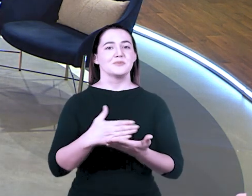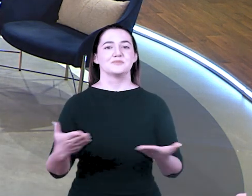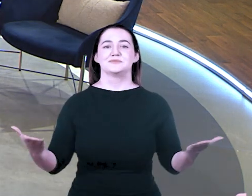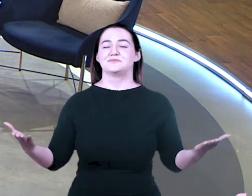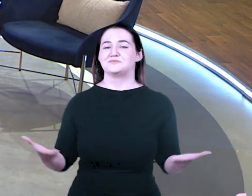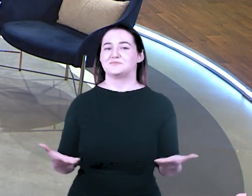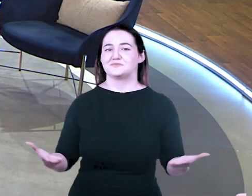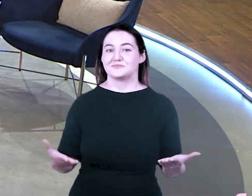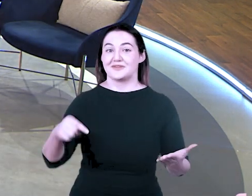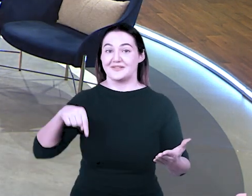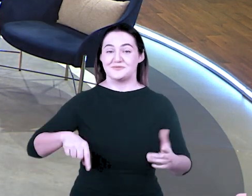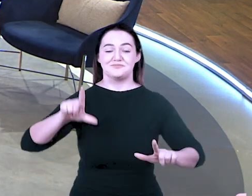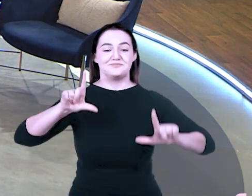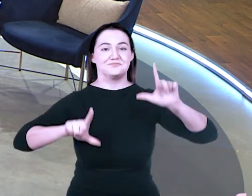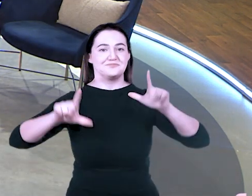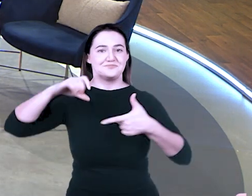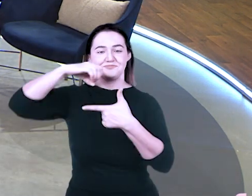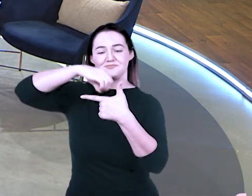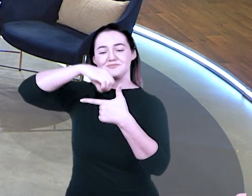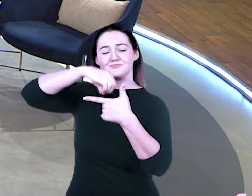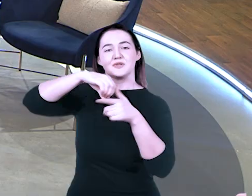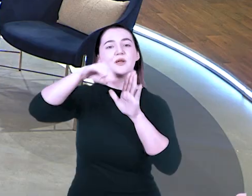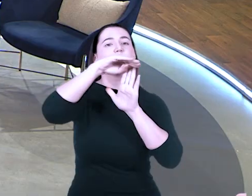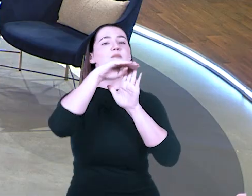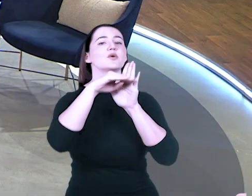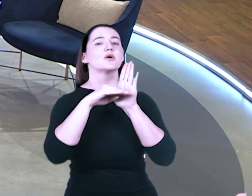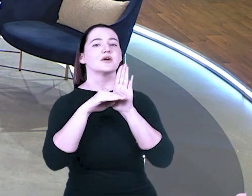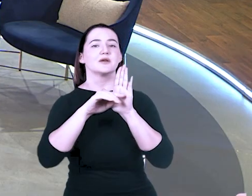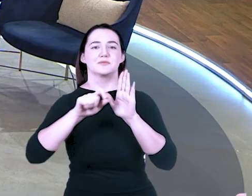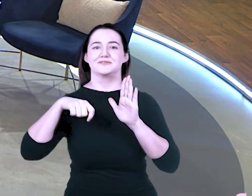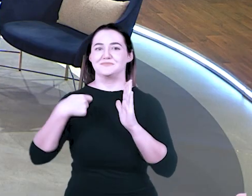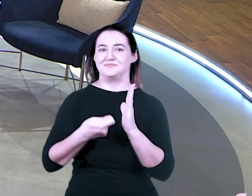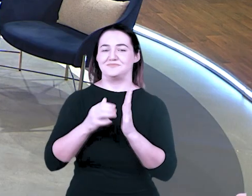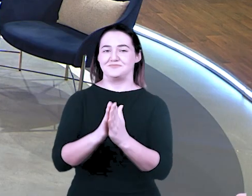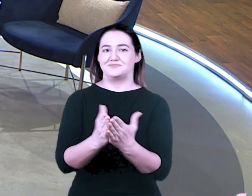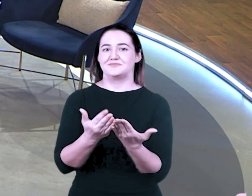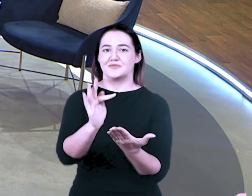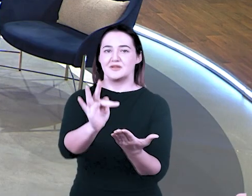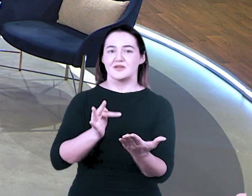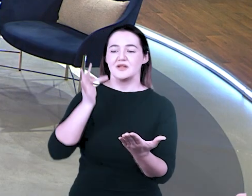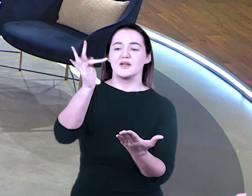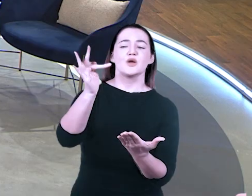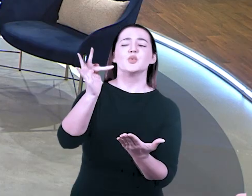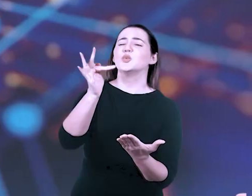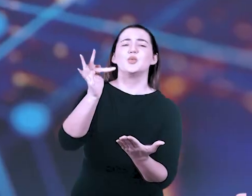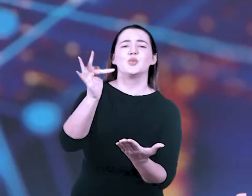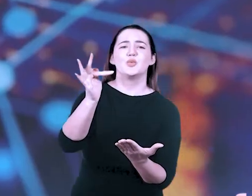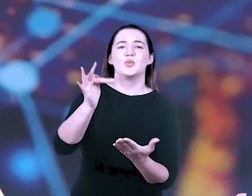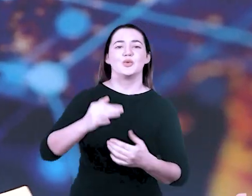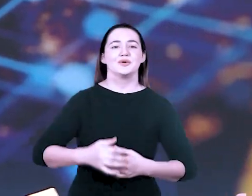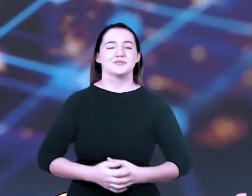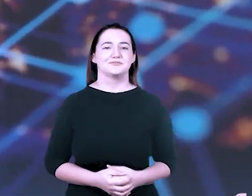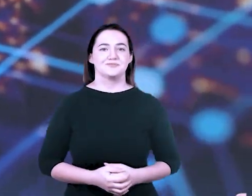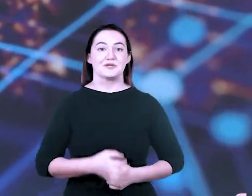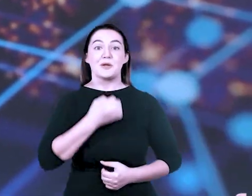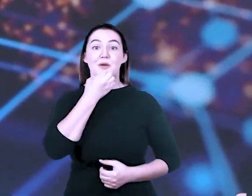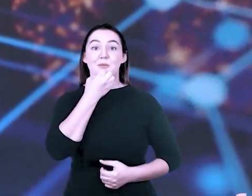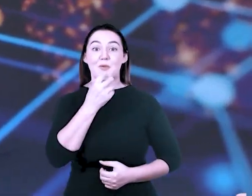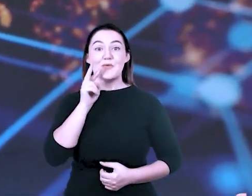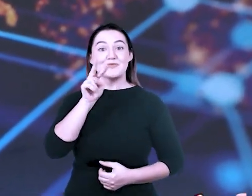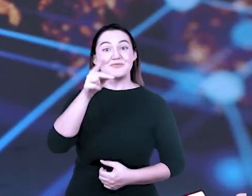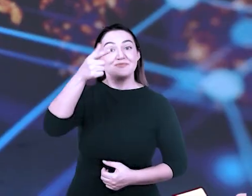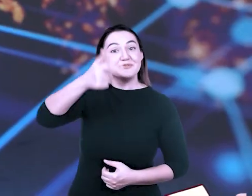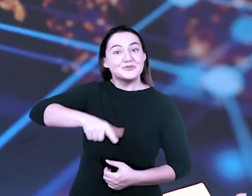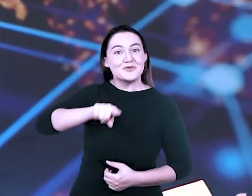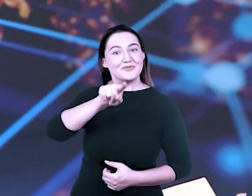Estamos começando pela TV Novo Tempo, mais um programa A Arena do Futuro. Que bom poder te encontrar mais